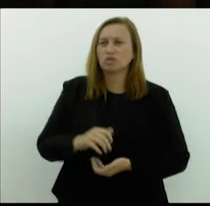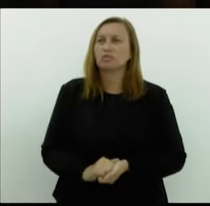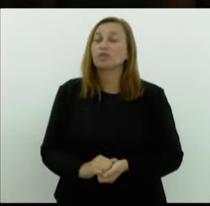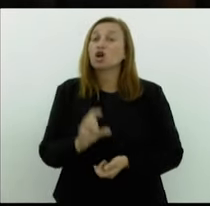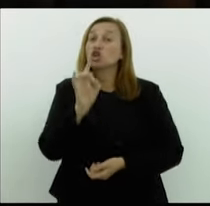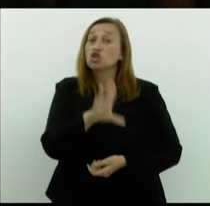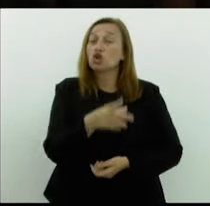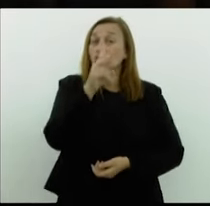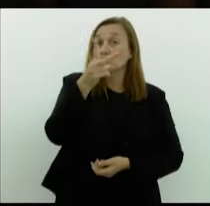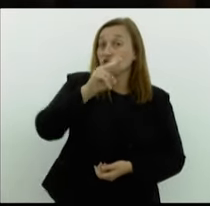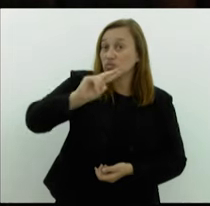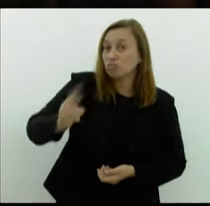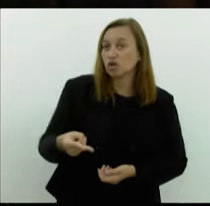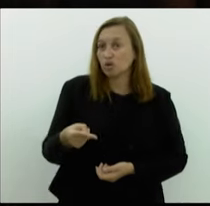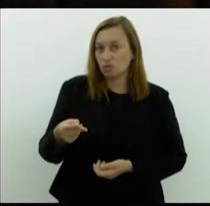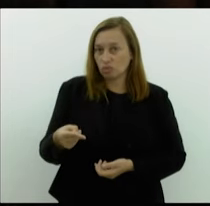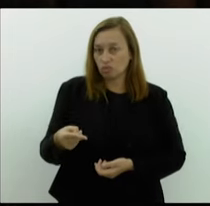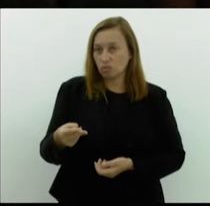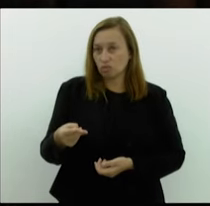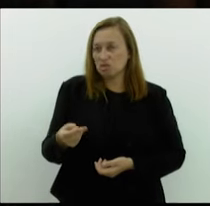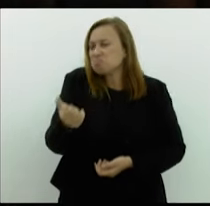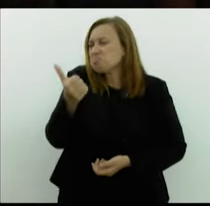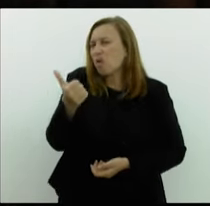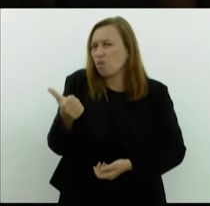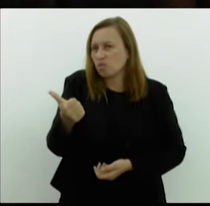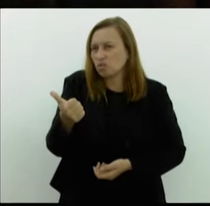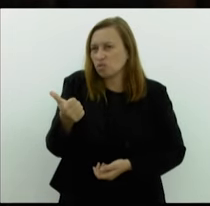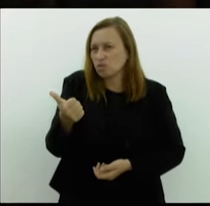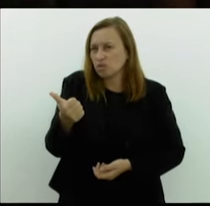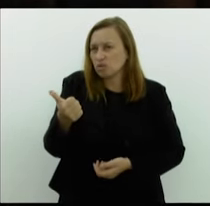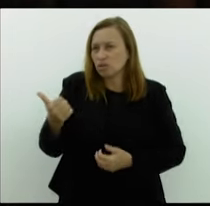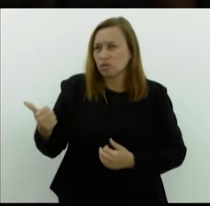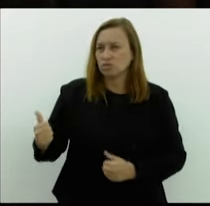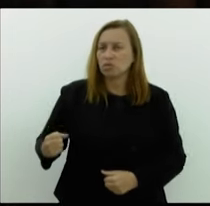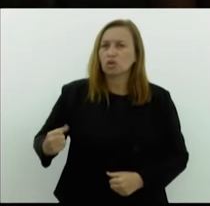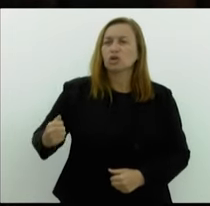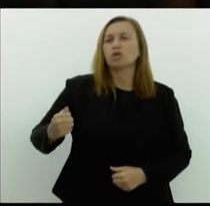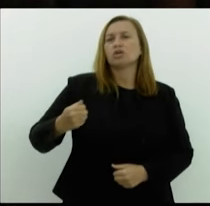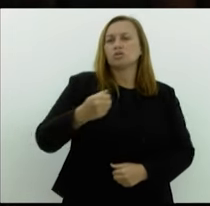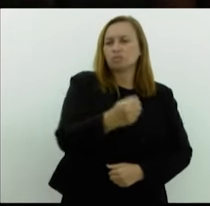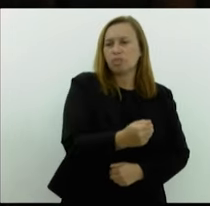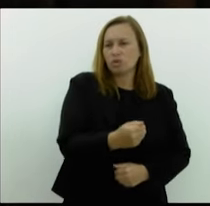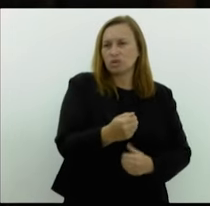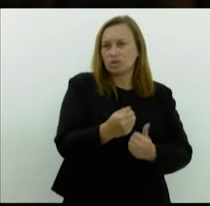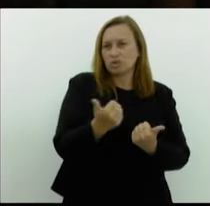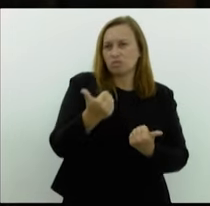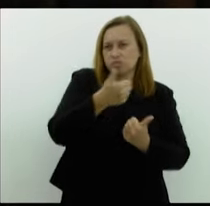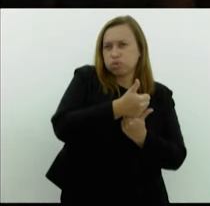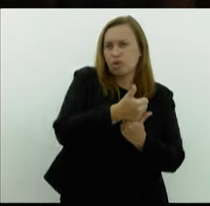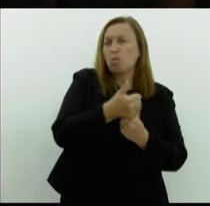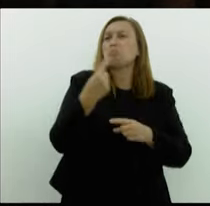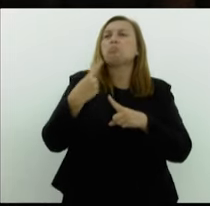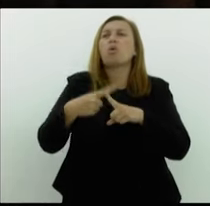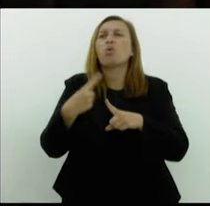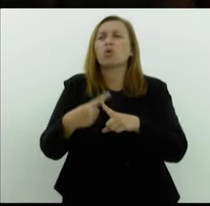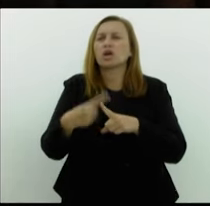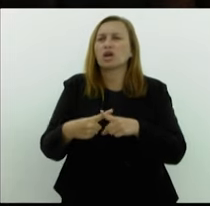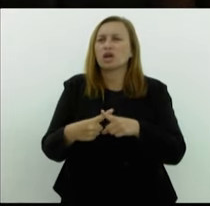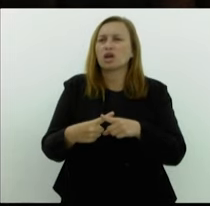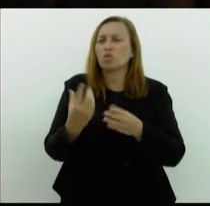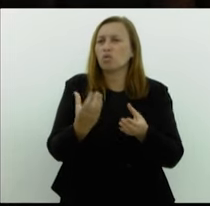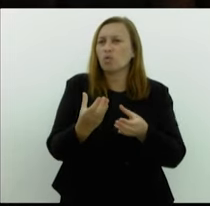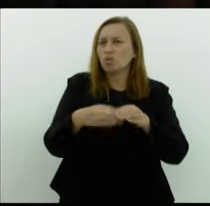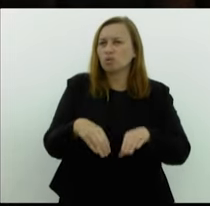Somente 2.000 e pouco tomaram posse efetivamente. Por quê? Porque o concurso é de